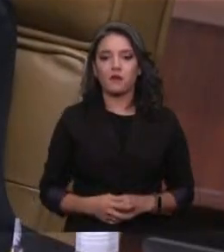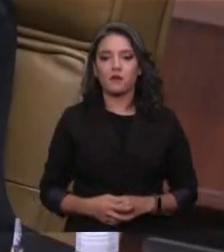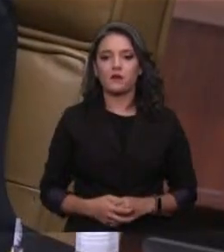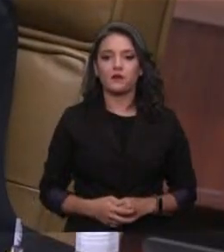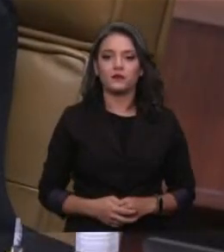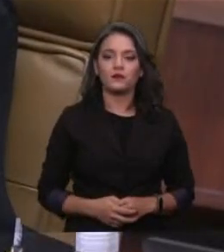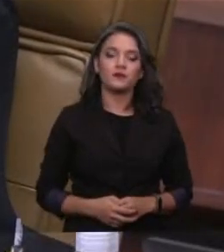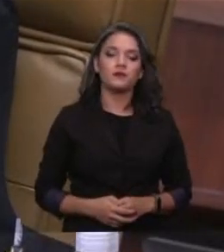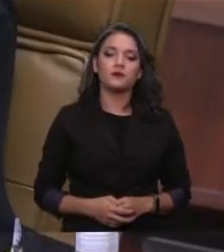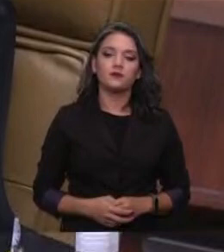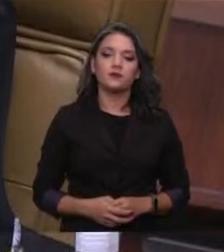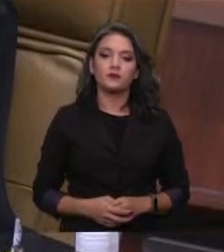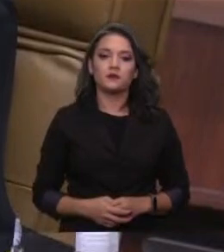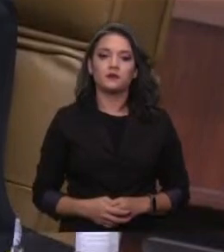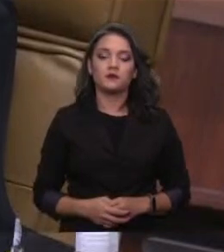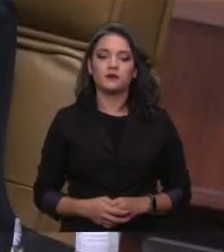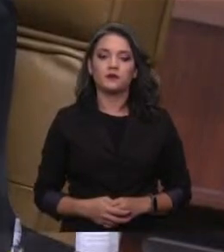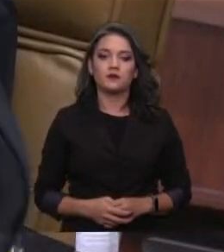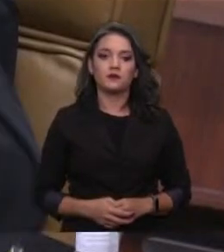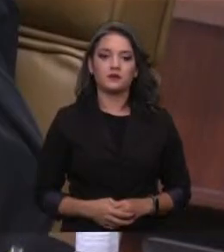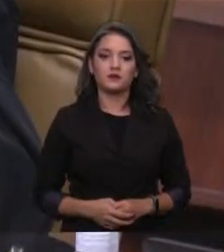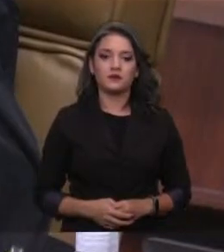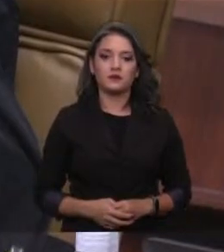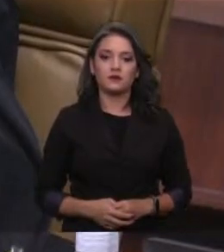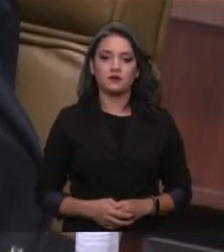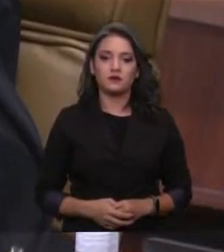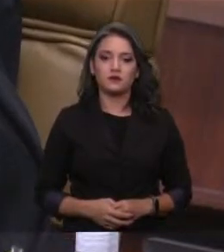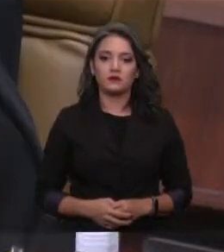eu entendo que,